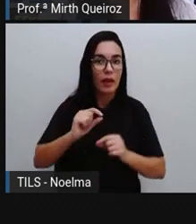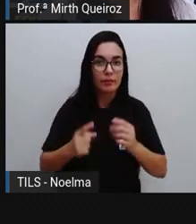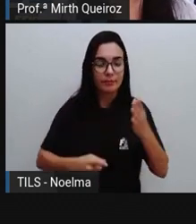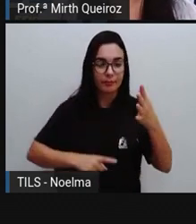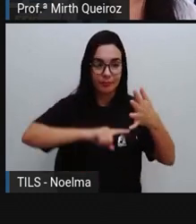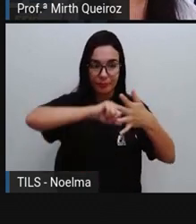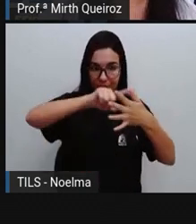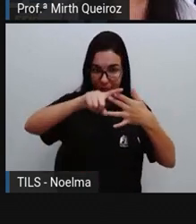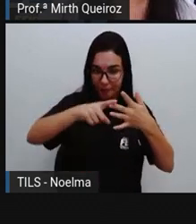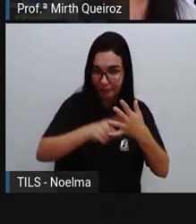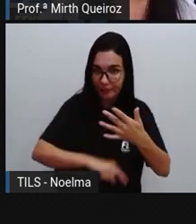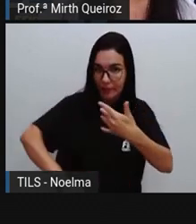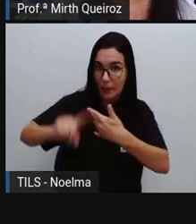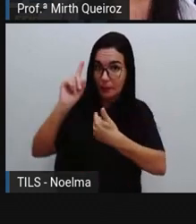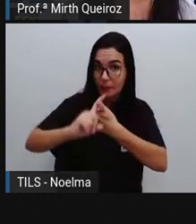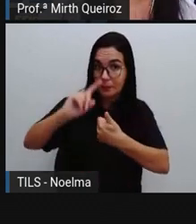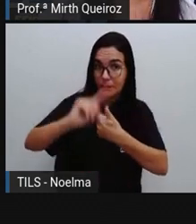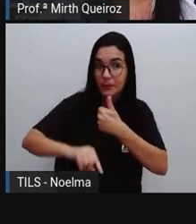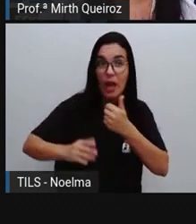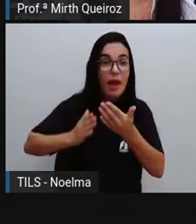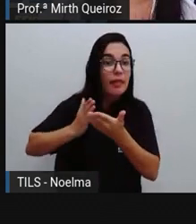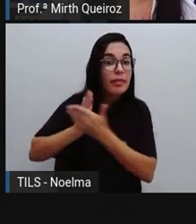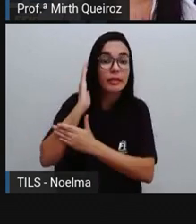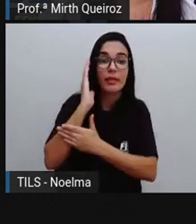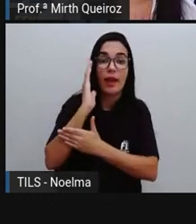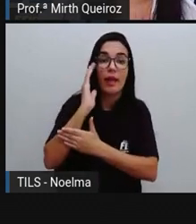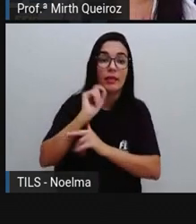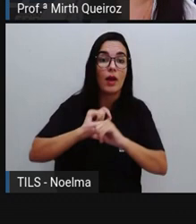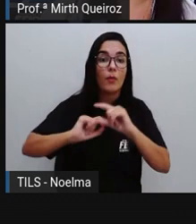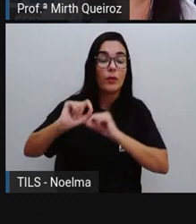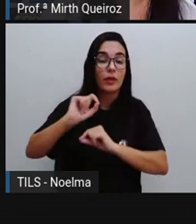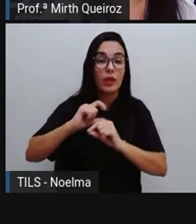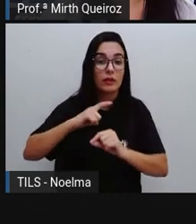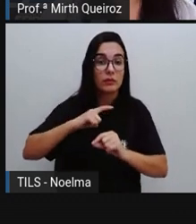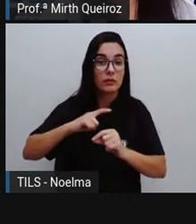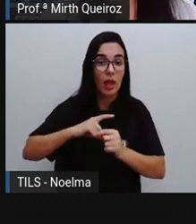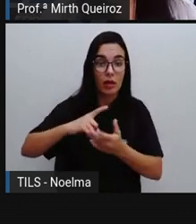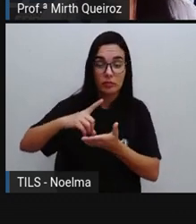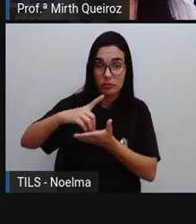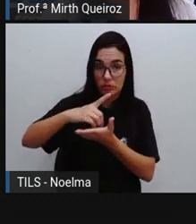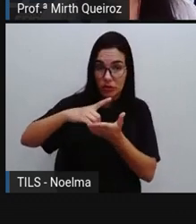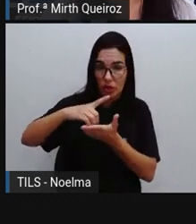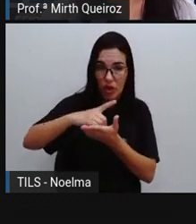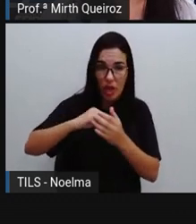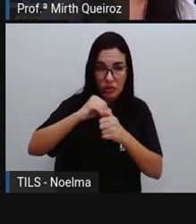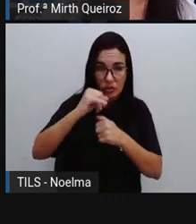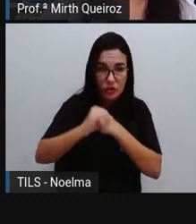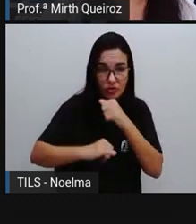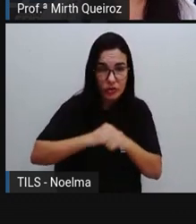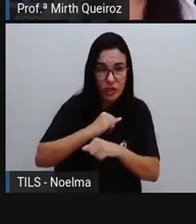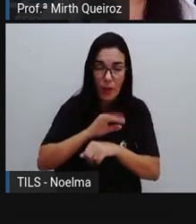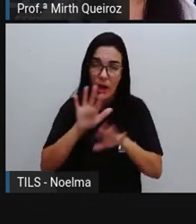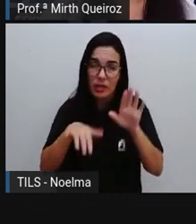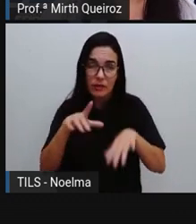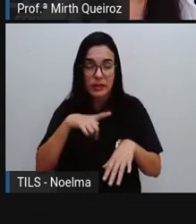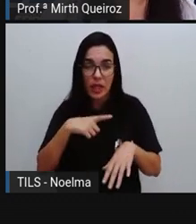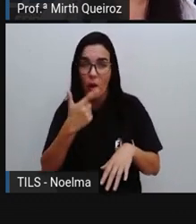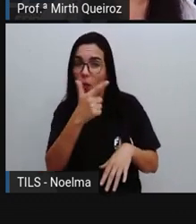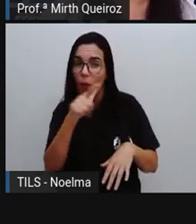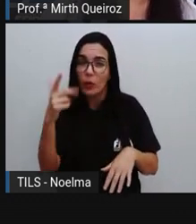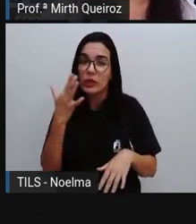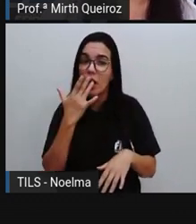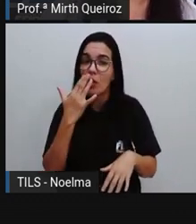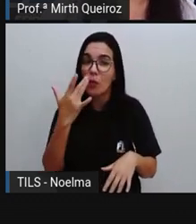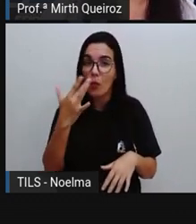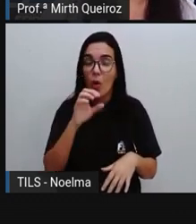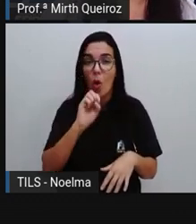geralmente, quando se trata de um dicionário digital, ela vai estar em outra cor, né? Ou, se for